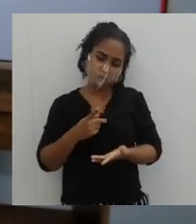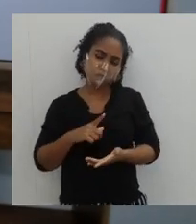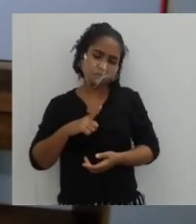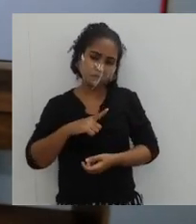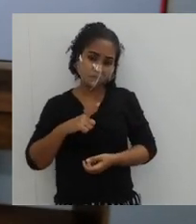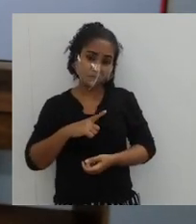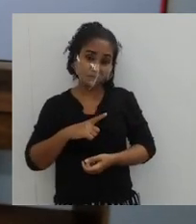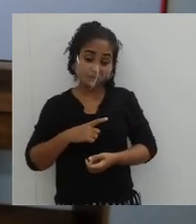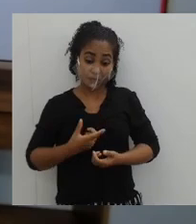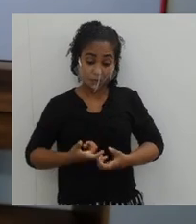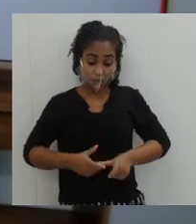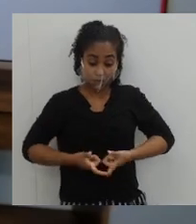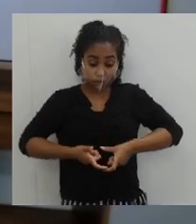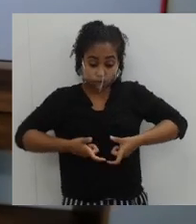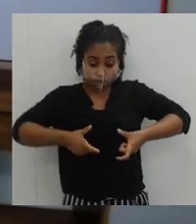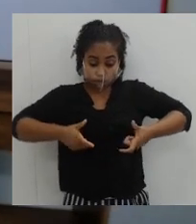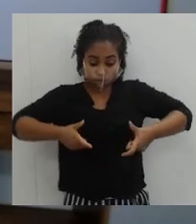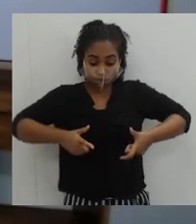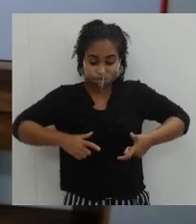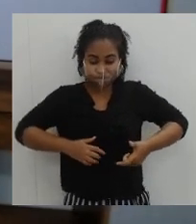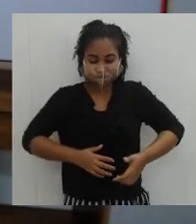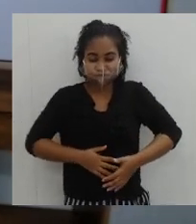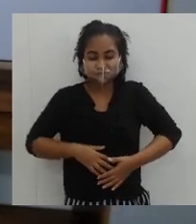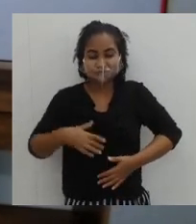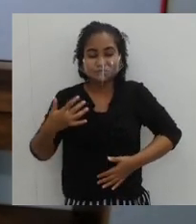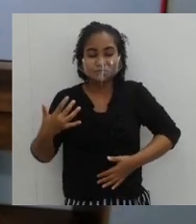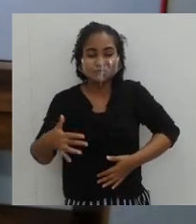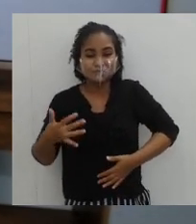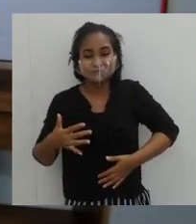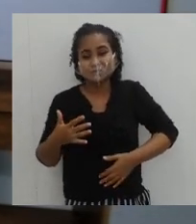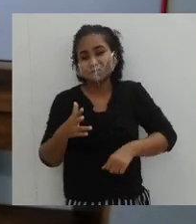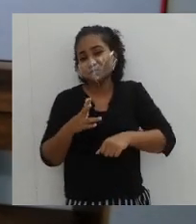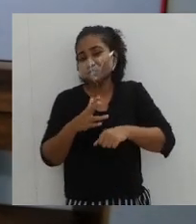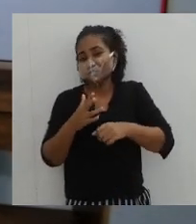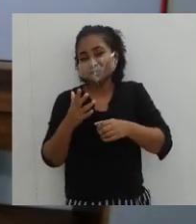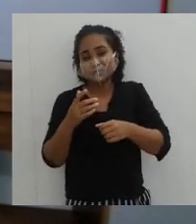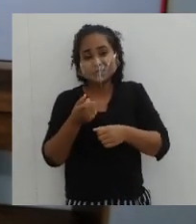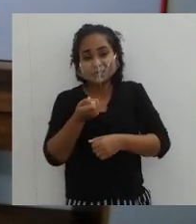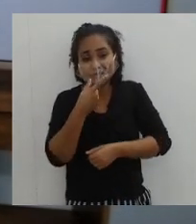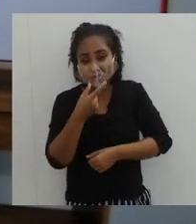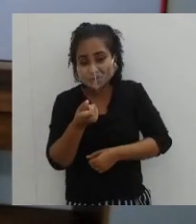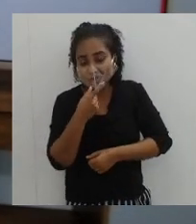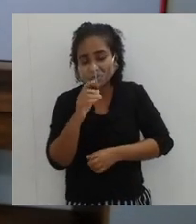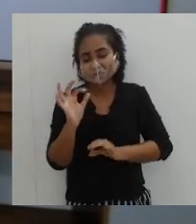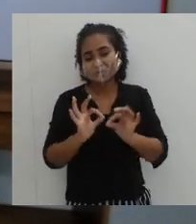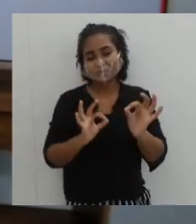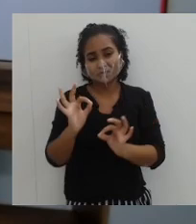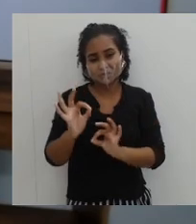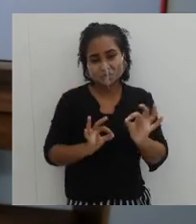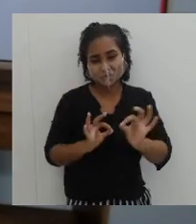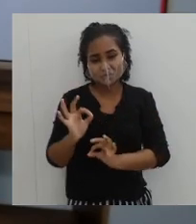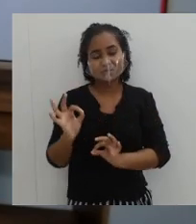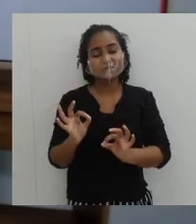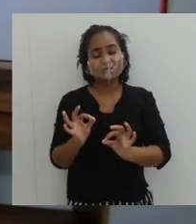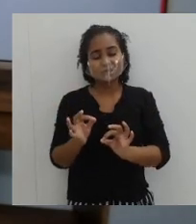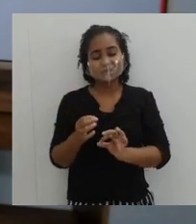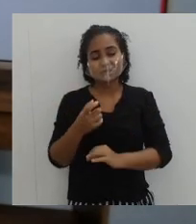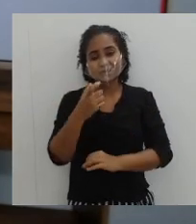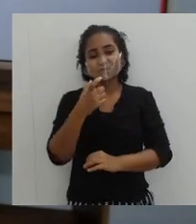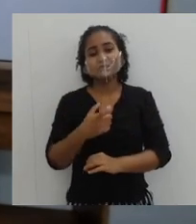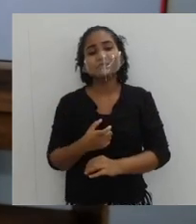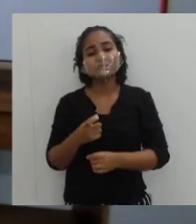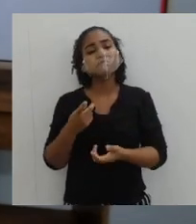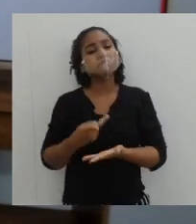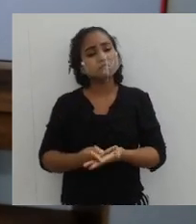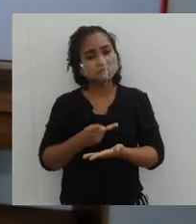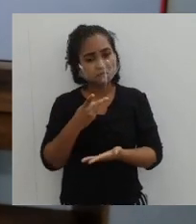os vermes se multiplicam demais, a pessoa não se trata, não há um tratamento, uma organização, né, desse indivíduo,